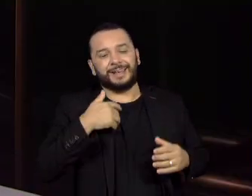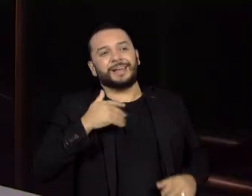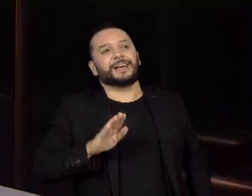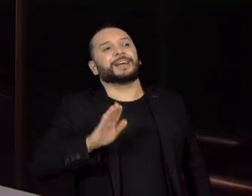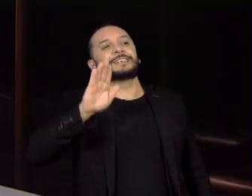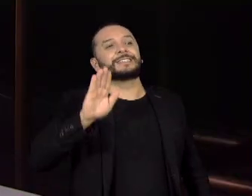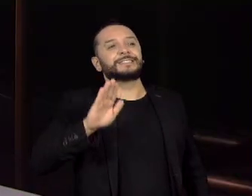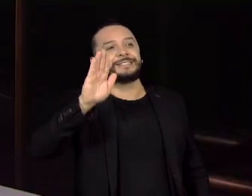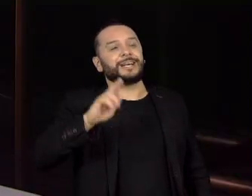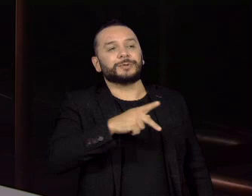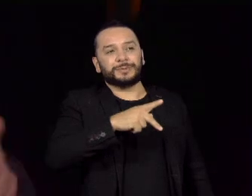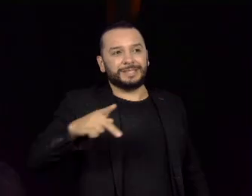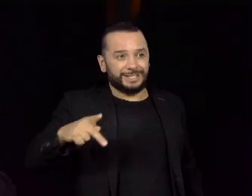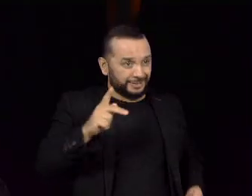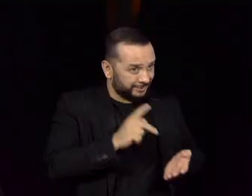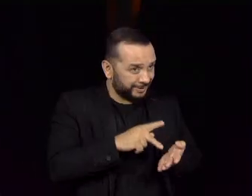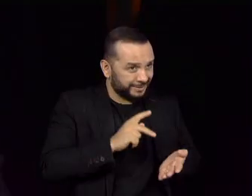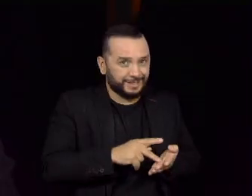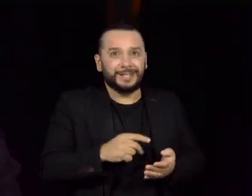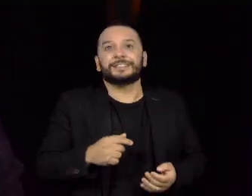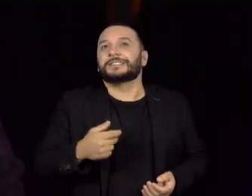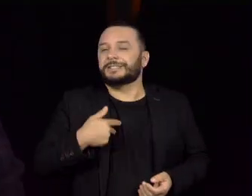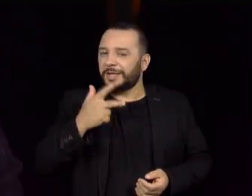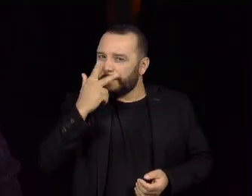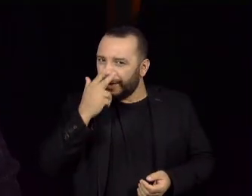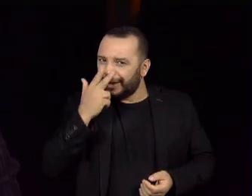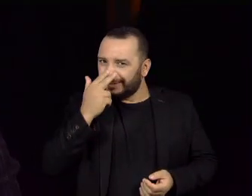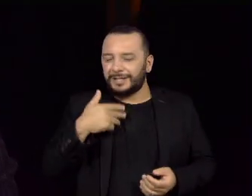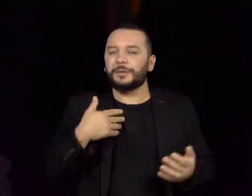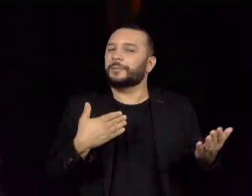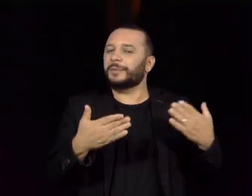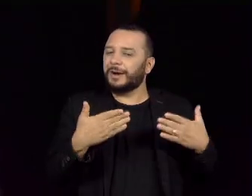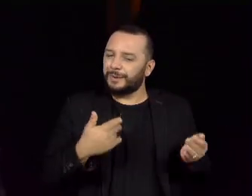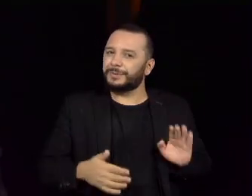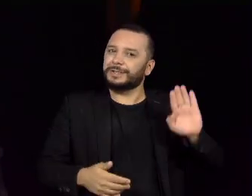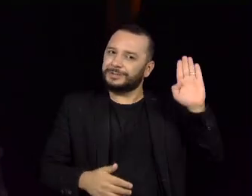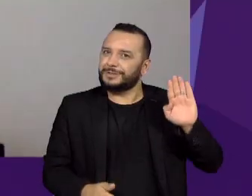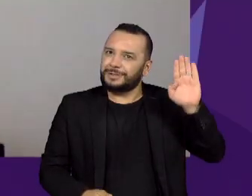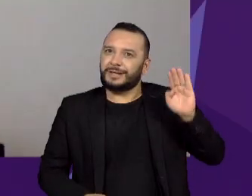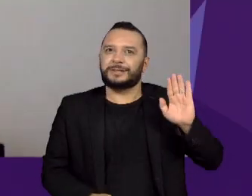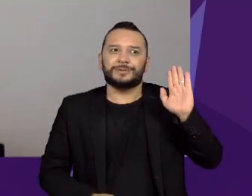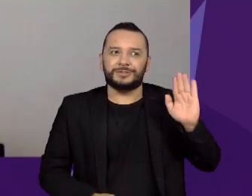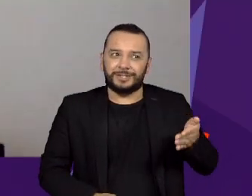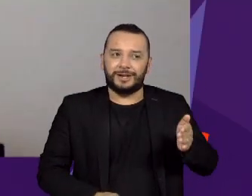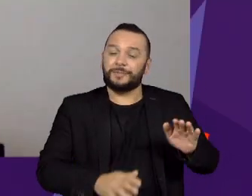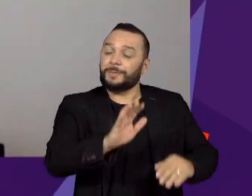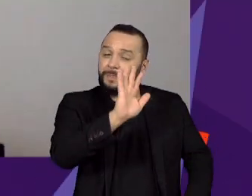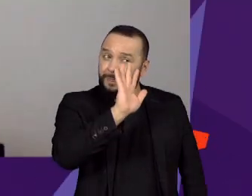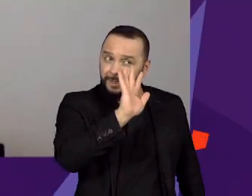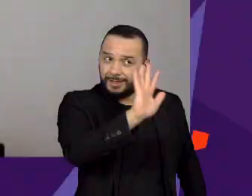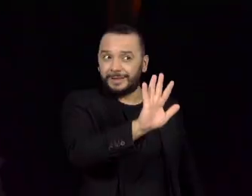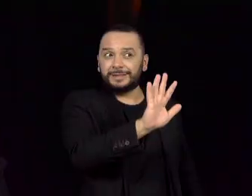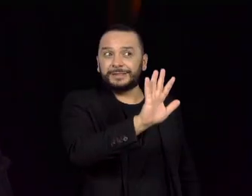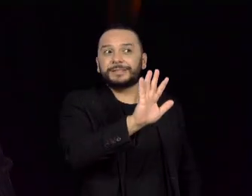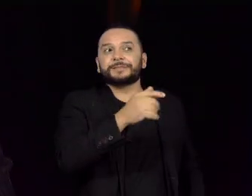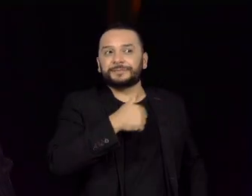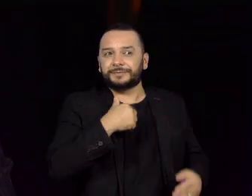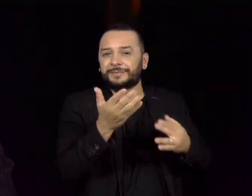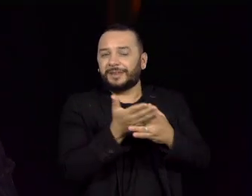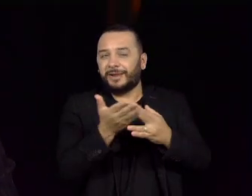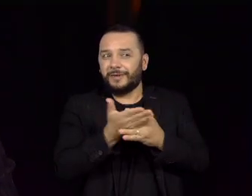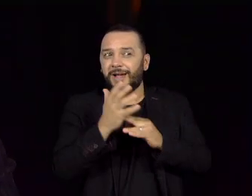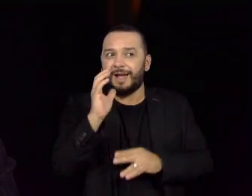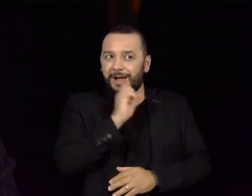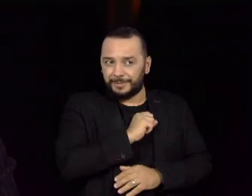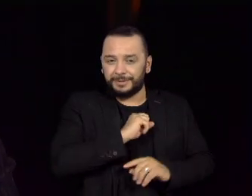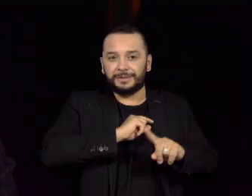já, Mandetta. Isso daqui está me parecendo um papo já de candidato, mas eu vou te dar um intervalo aí,